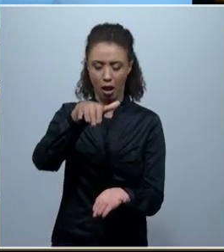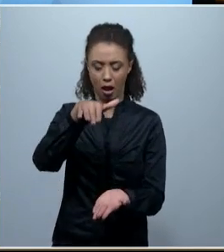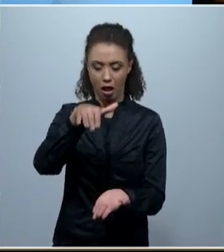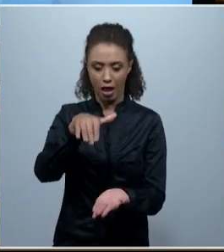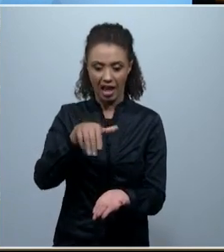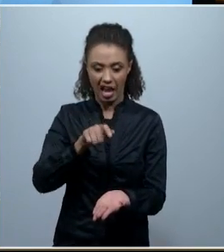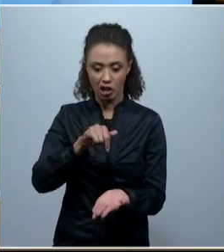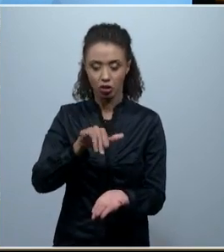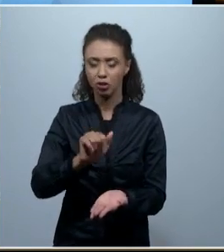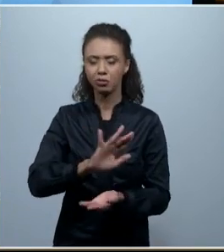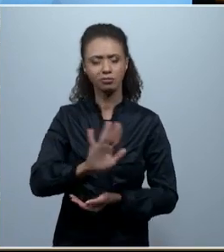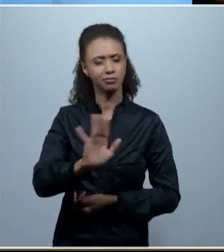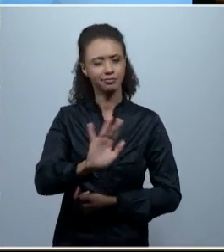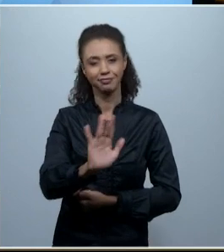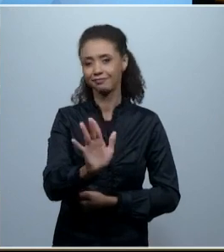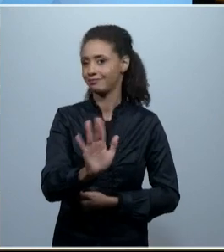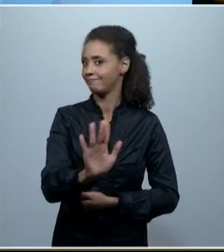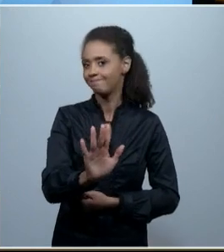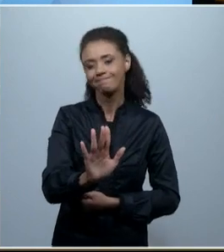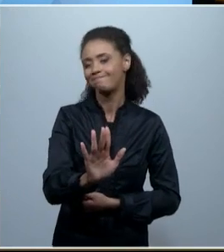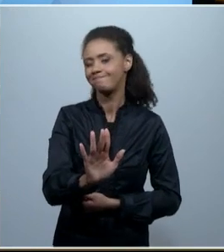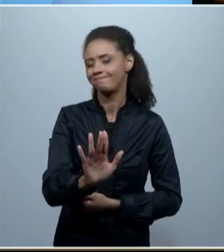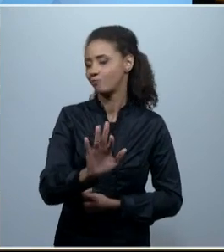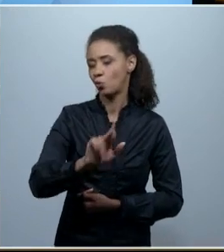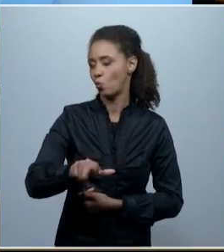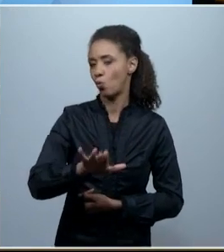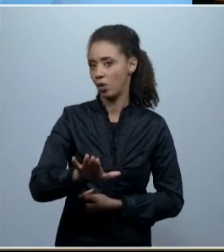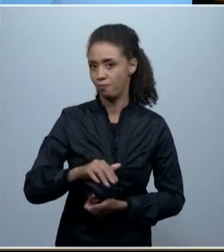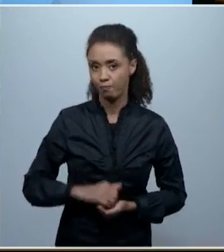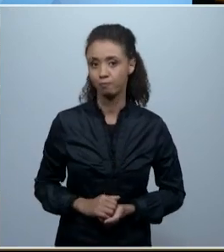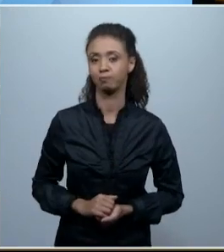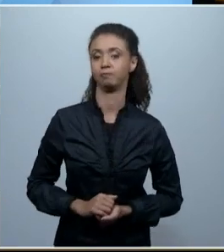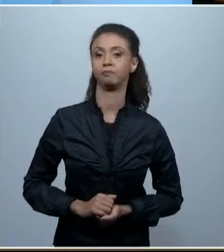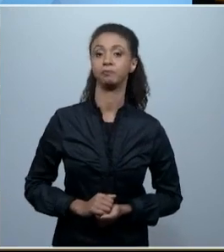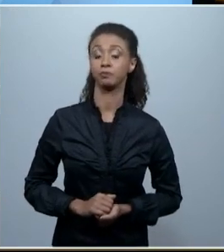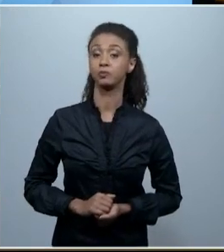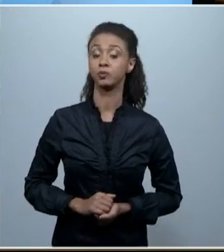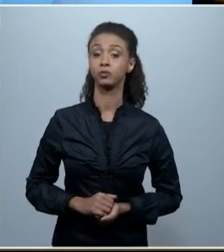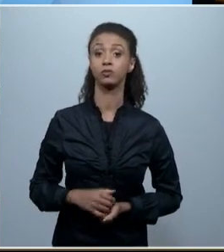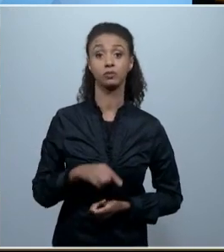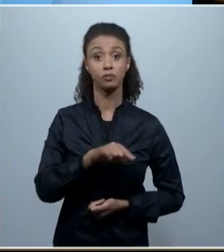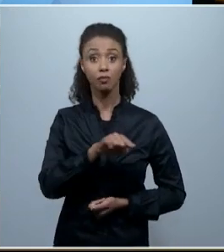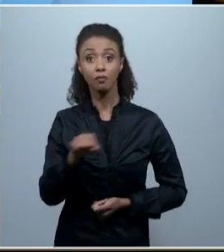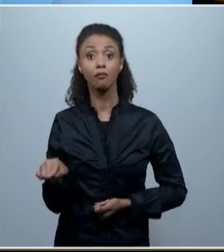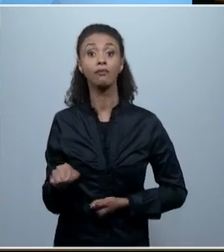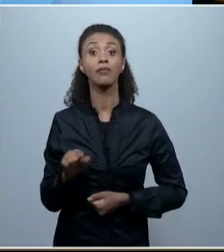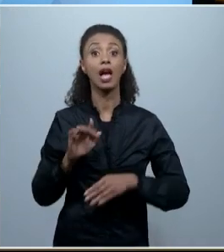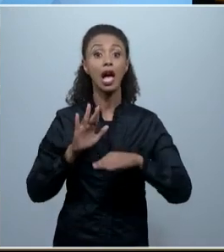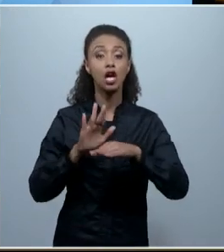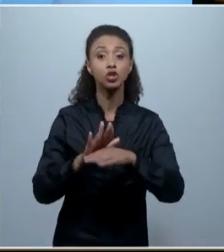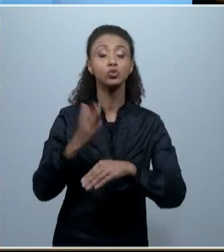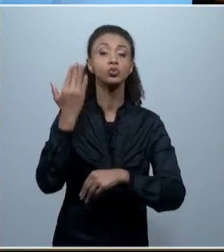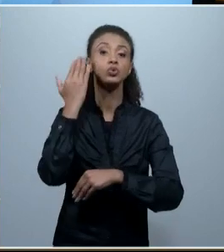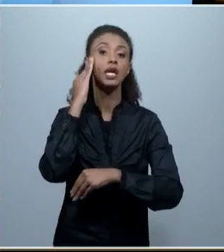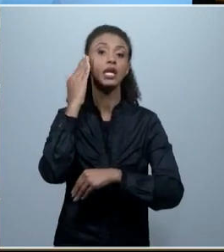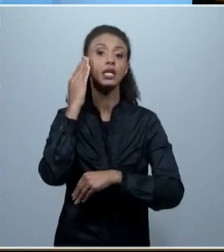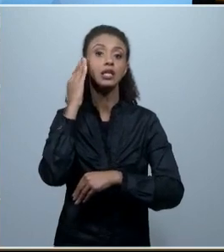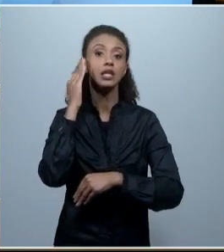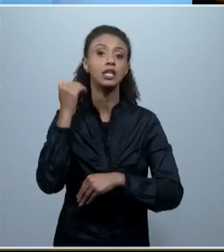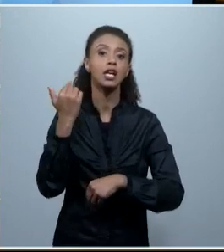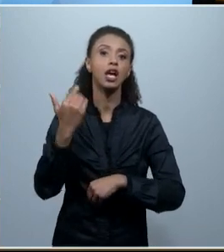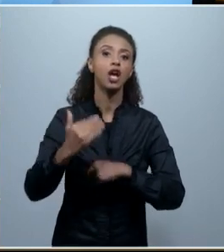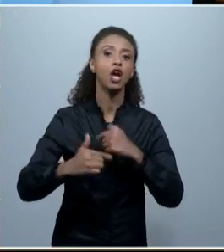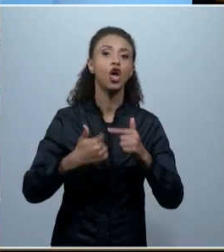na parada disso isso não funciona assim certo é pra gente e consegui entender aspectos mais mais